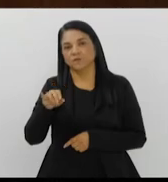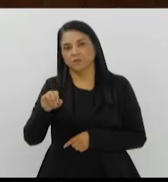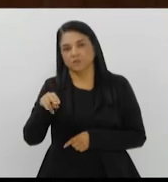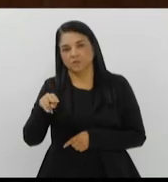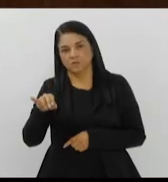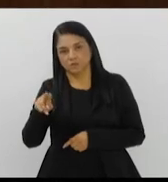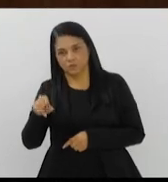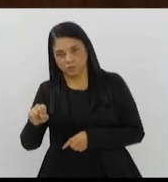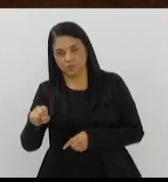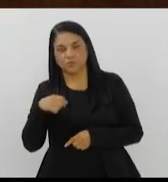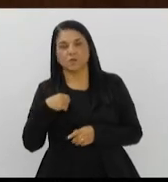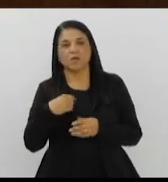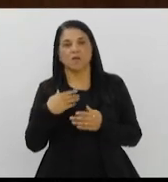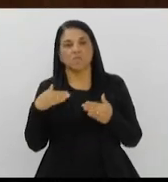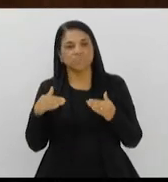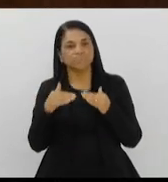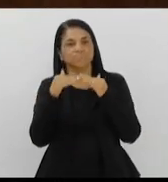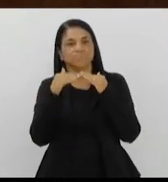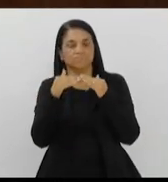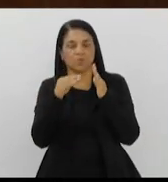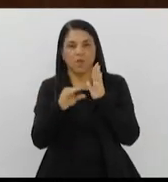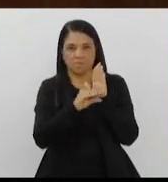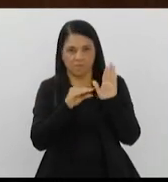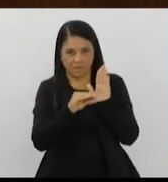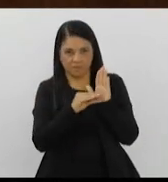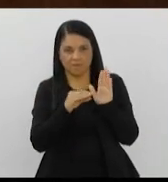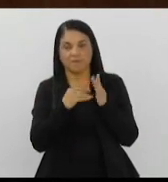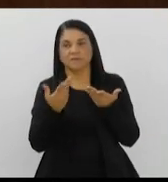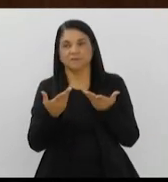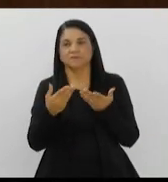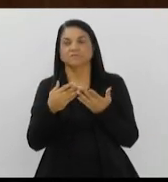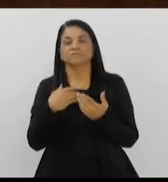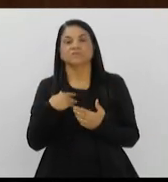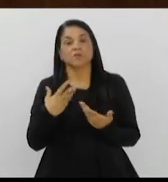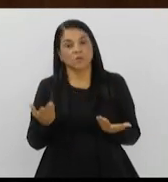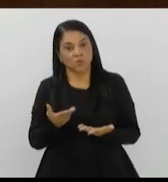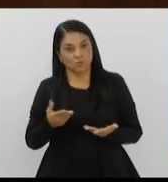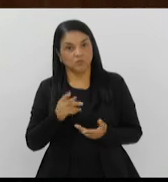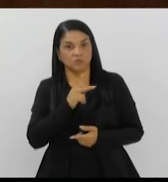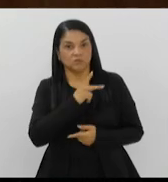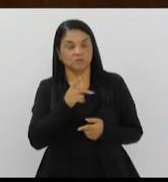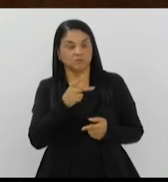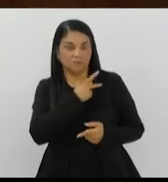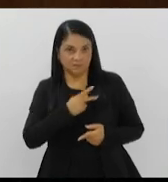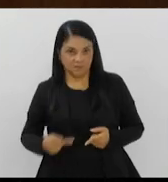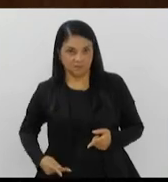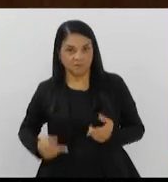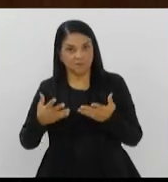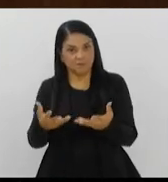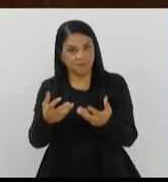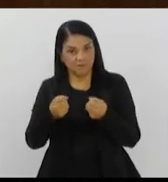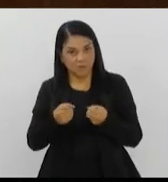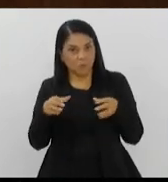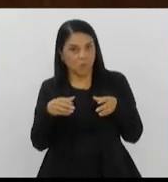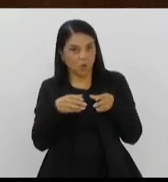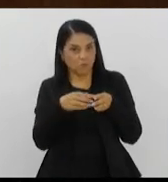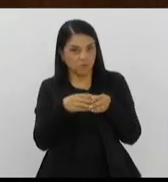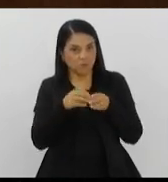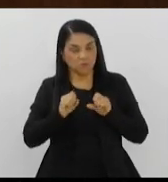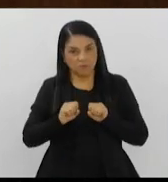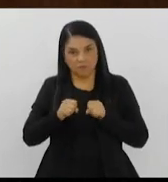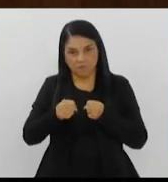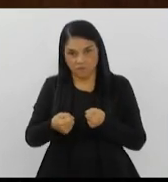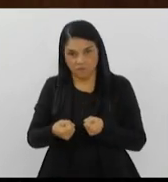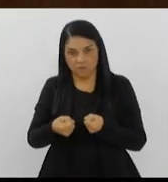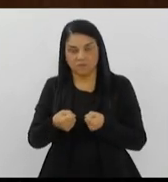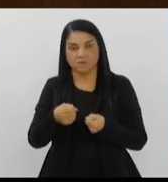que nós estamos recebendo hoje aqui, deputada, presidente, deputada Tiaju, uma comissão da defesa sanitária do Estado,